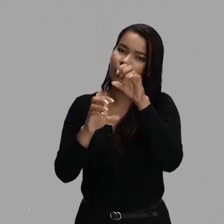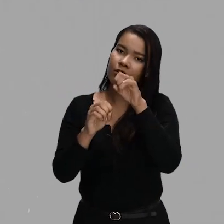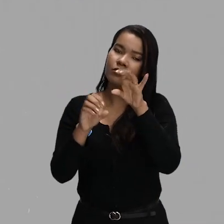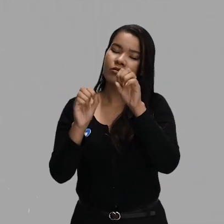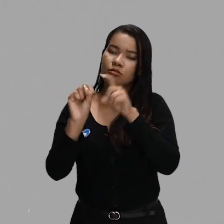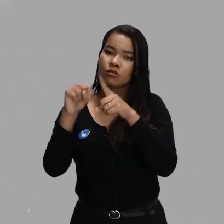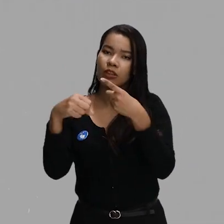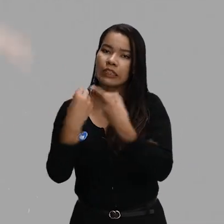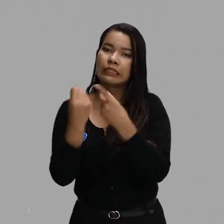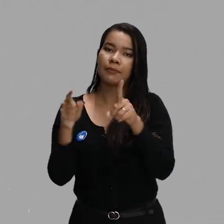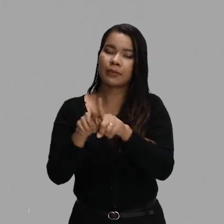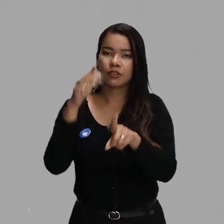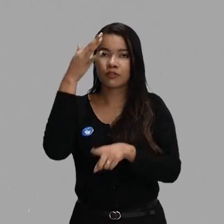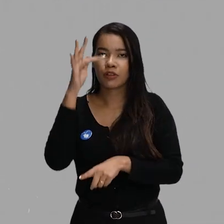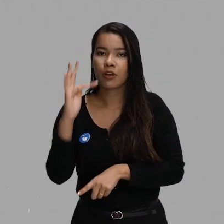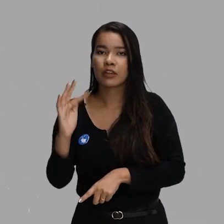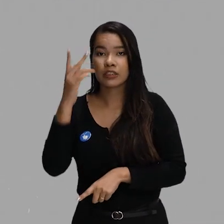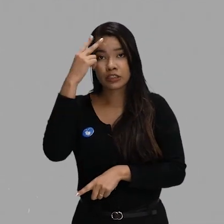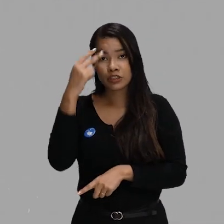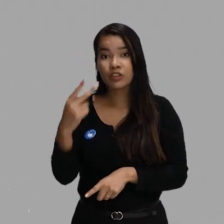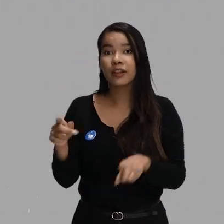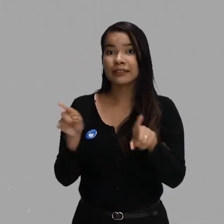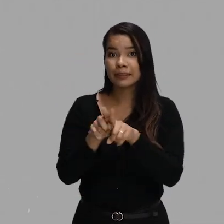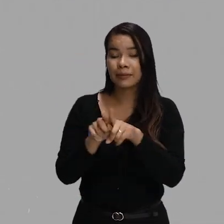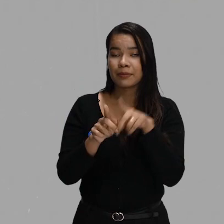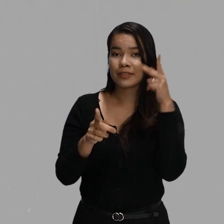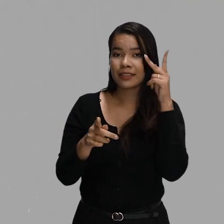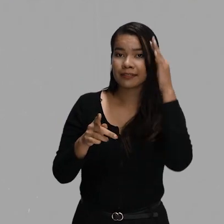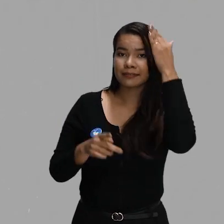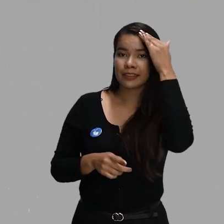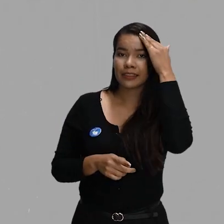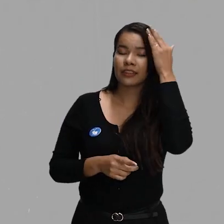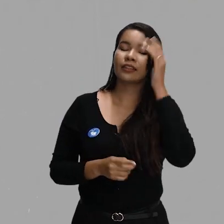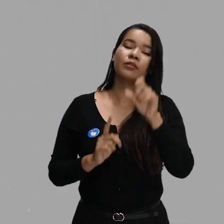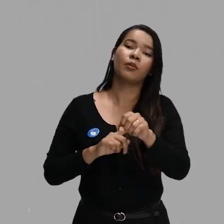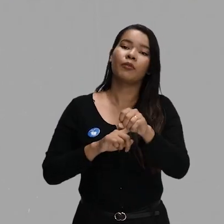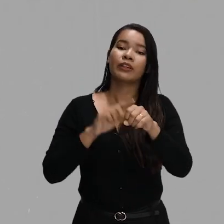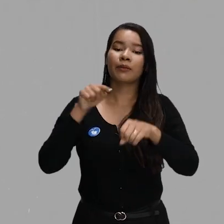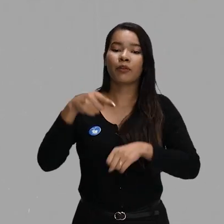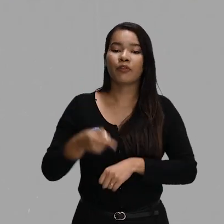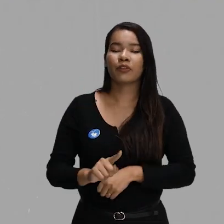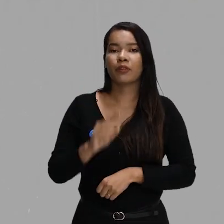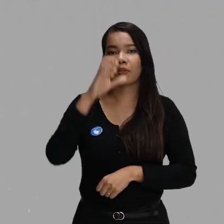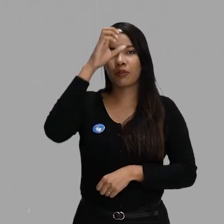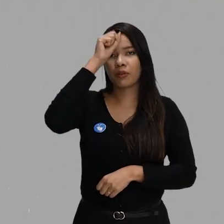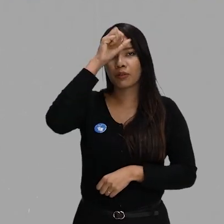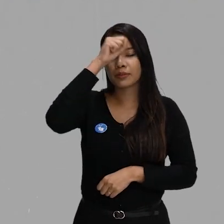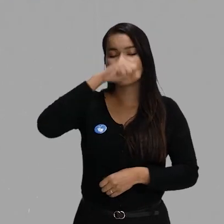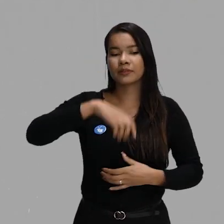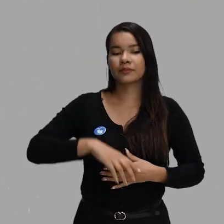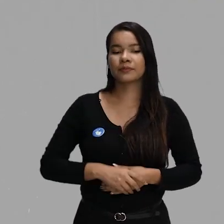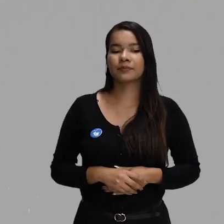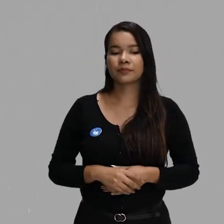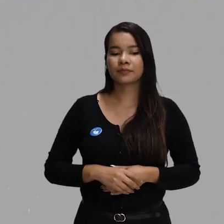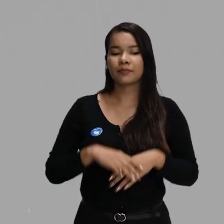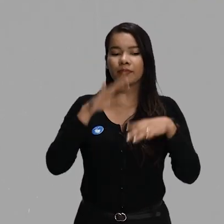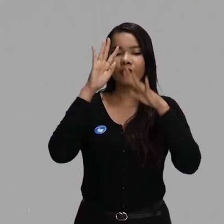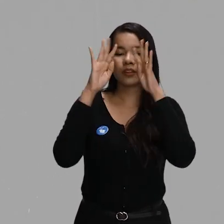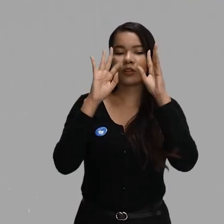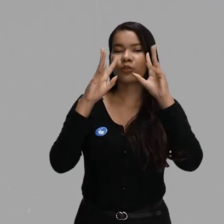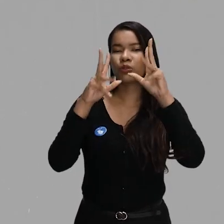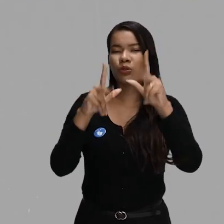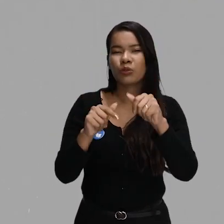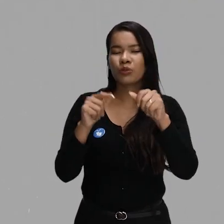vocês entenderem, e claro, de história, esse momento, para você aprofundar o seu conhecimento. Idealização, eu já falei, tudo no campo